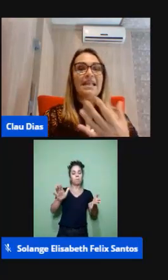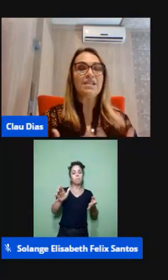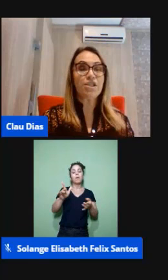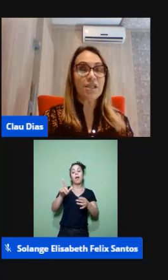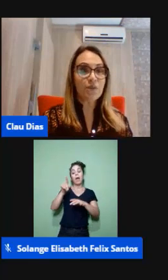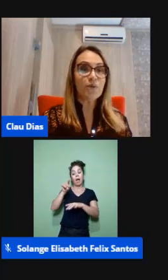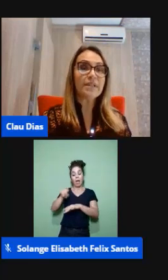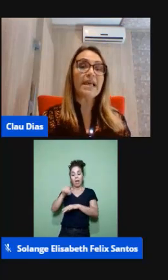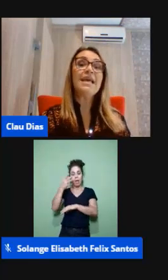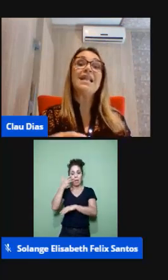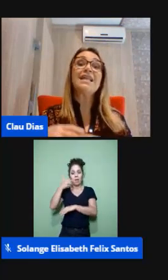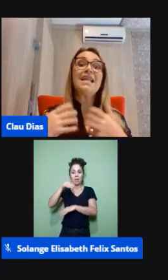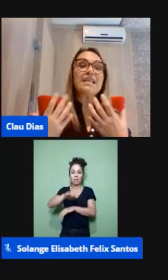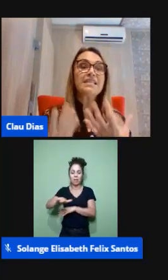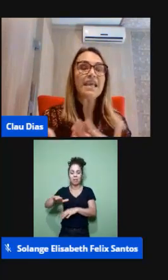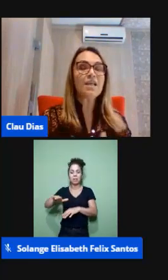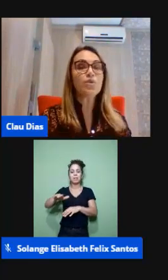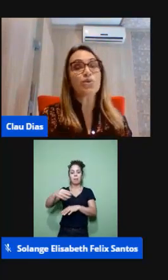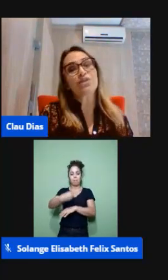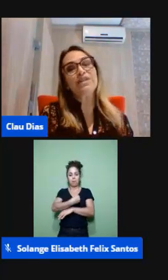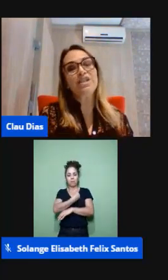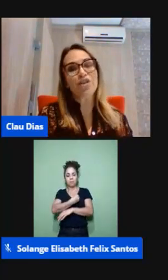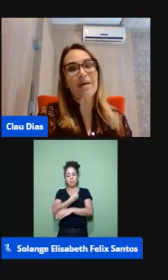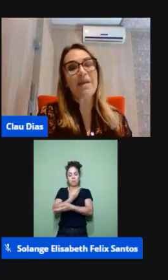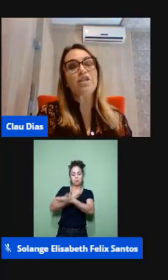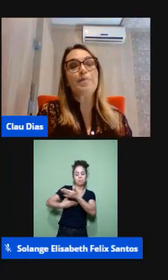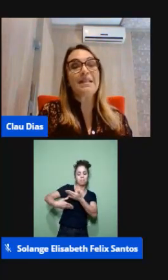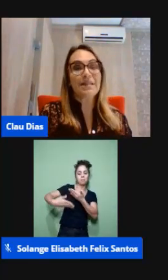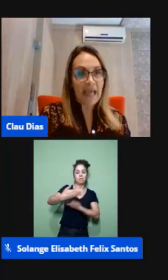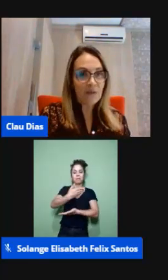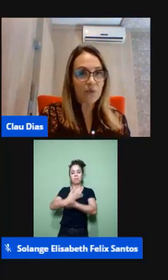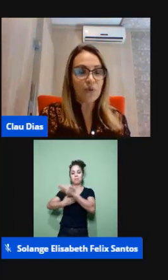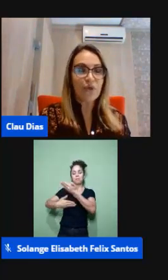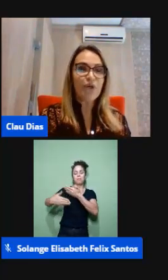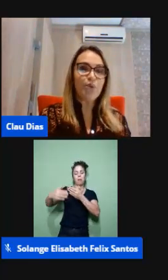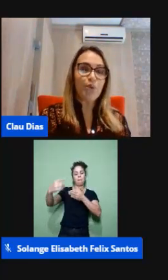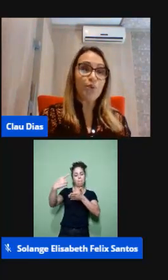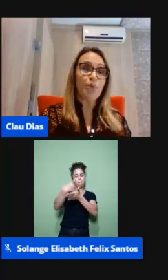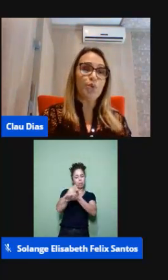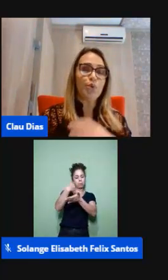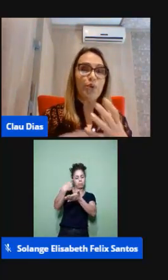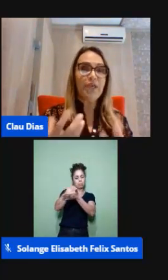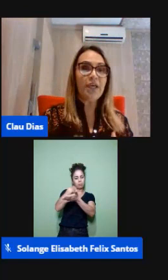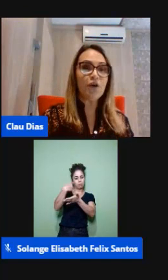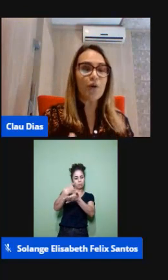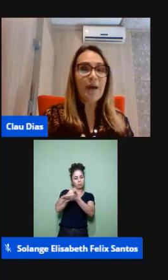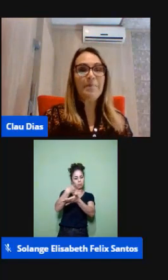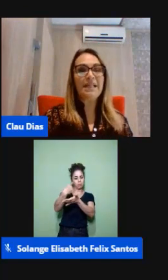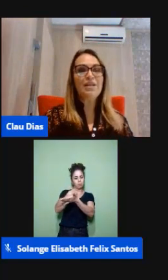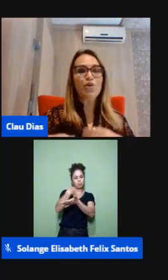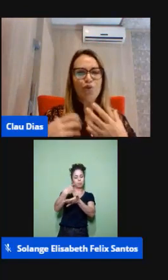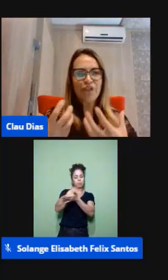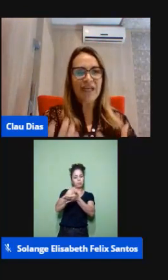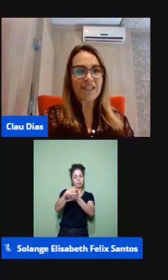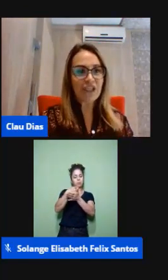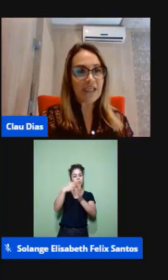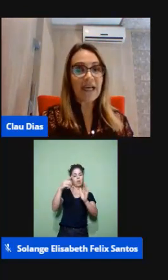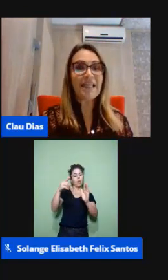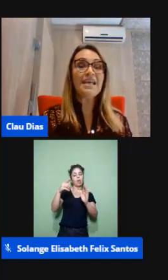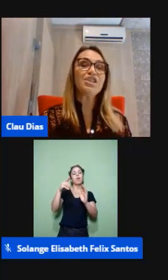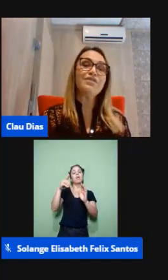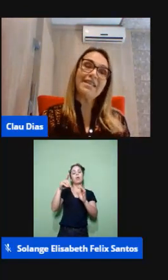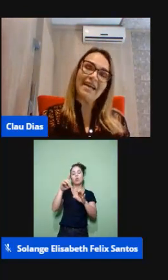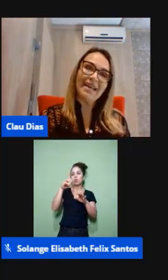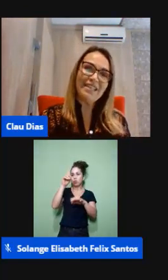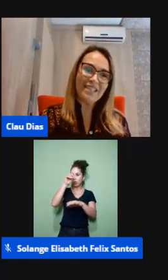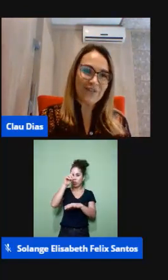ela interagindo, né? Ela trazendo os seus questionamentos para dentro do currículo, para dentro do dia a dia